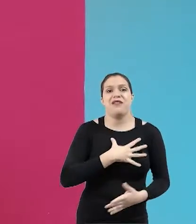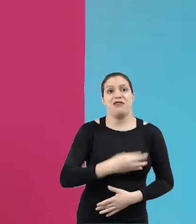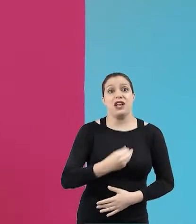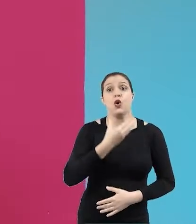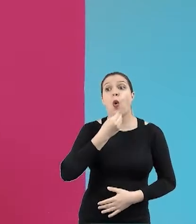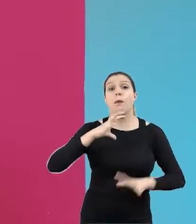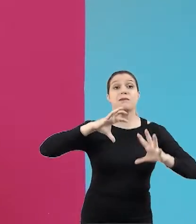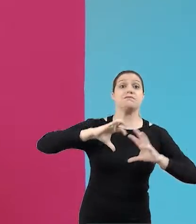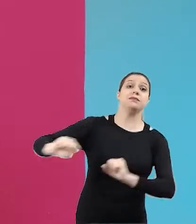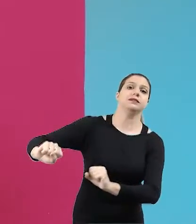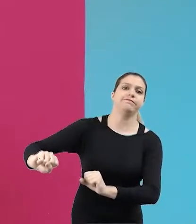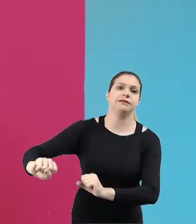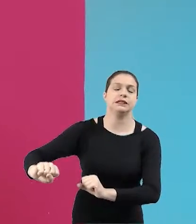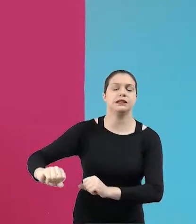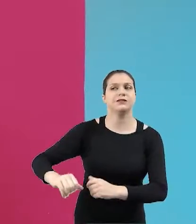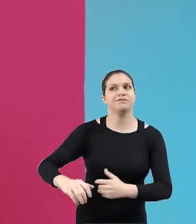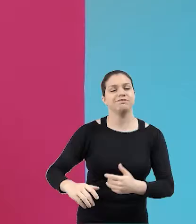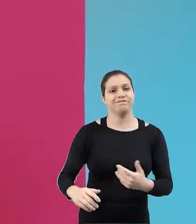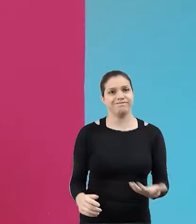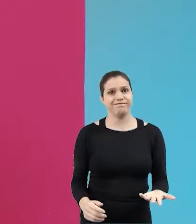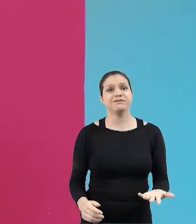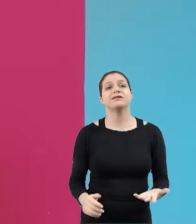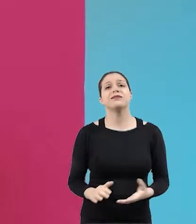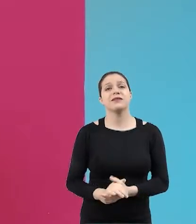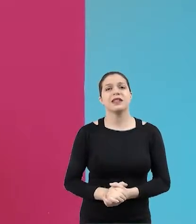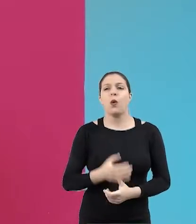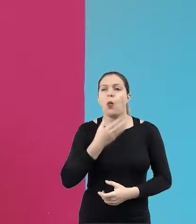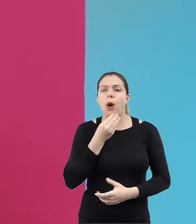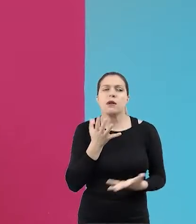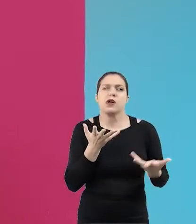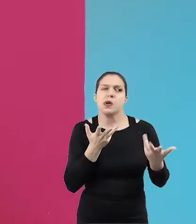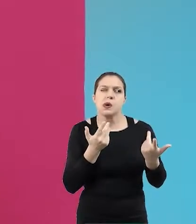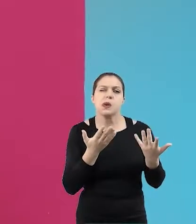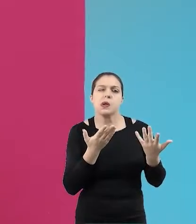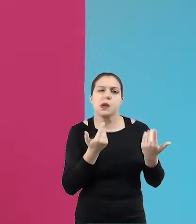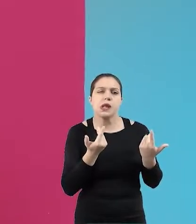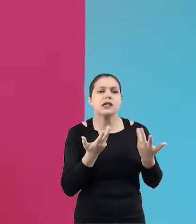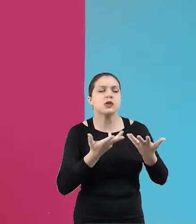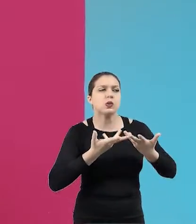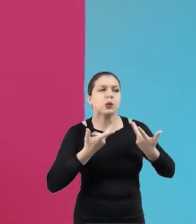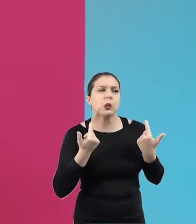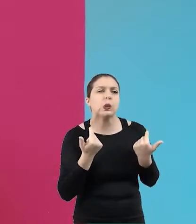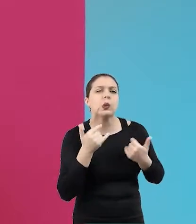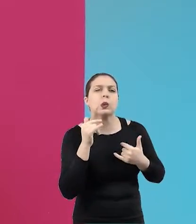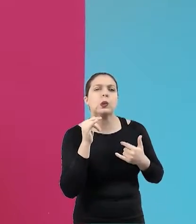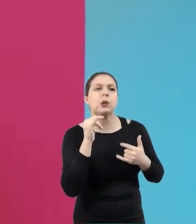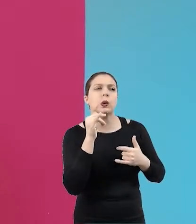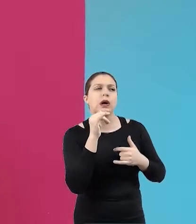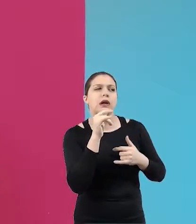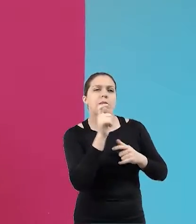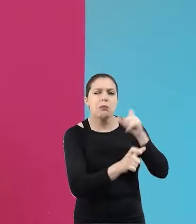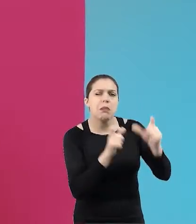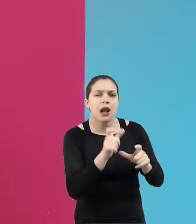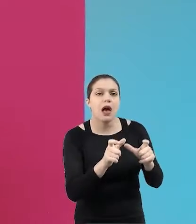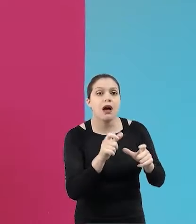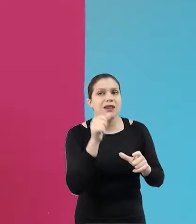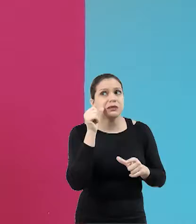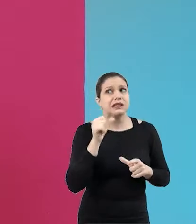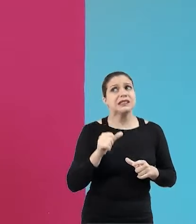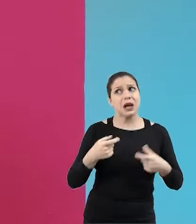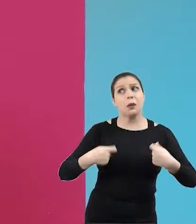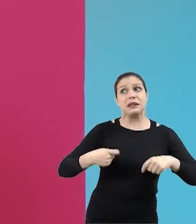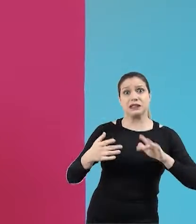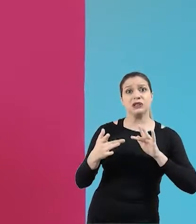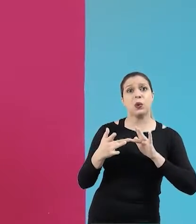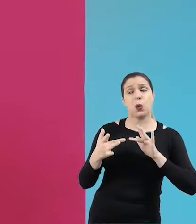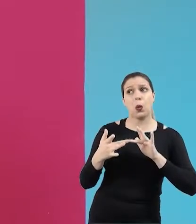por esse tipo de artimanhas utilizadas pelo agressor, infelizmente a mulher acha que é necessário manter o contato. Ah, mas eu preciso,